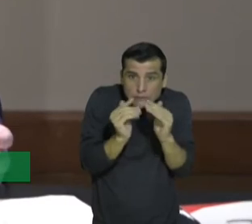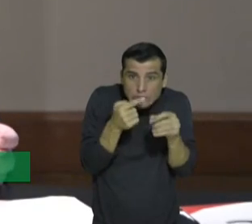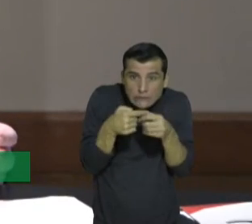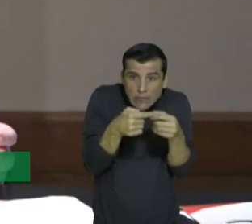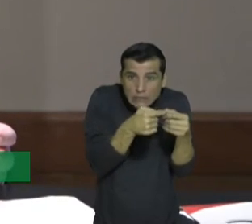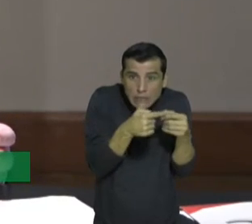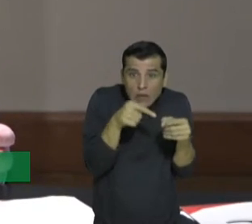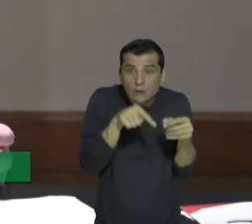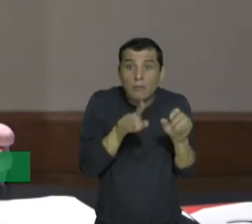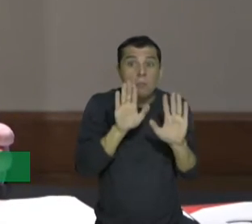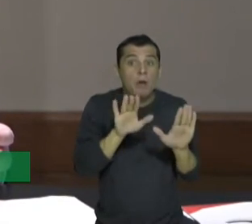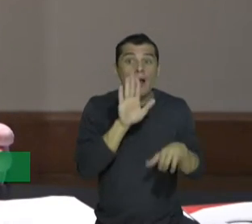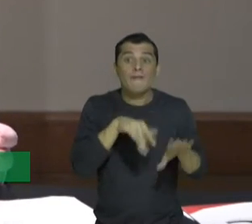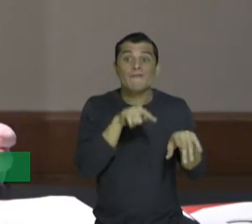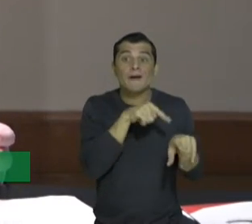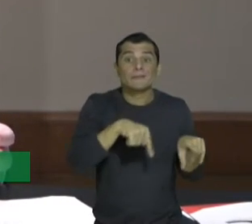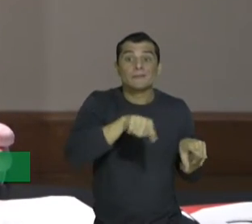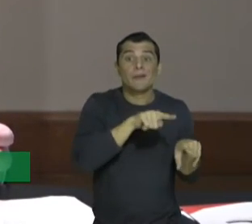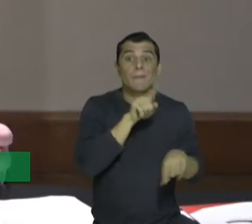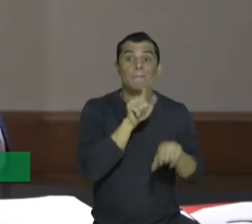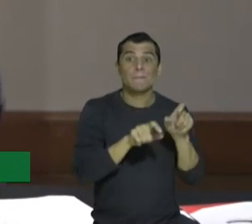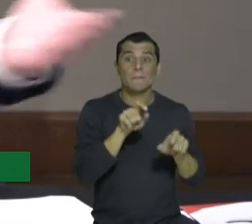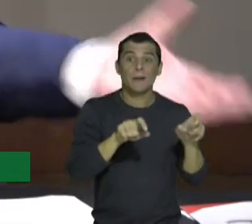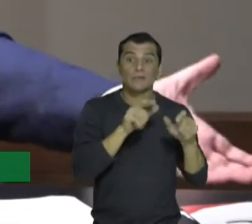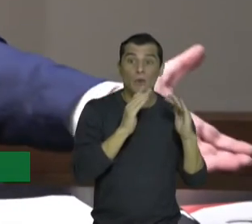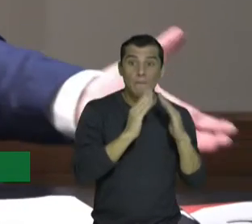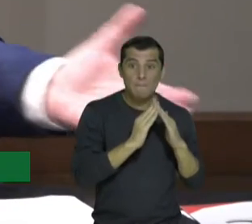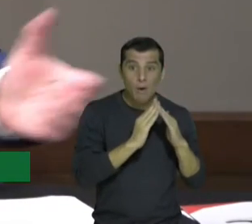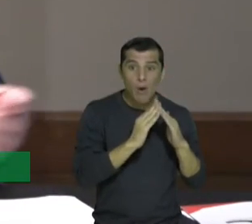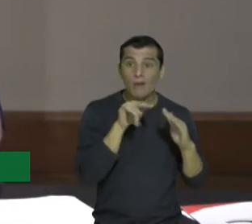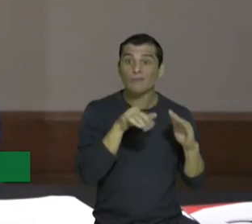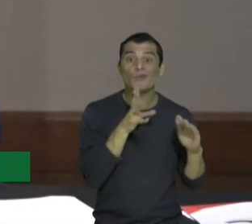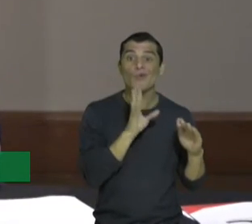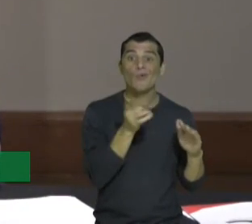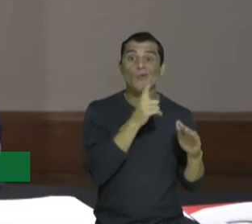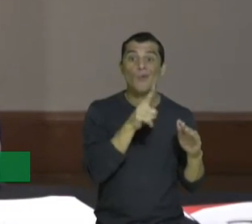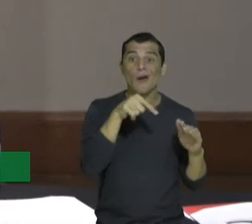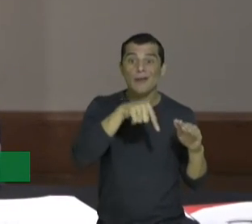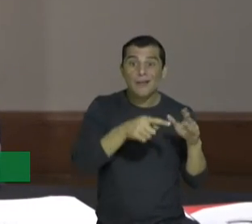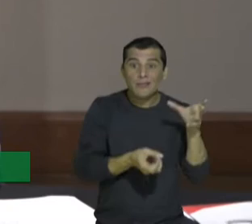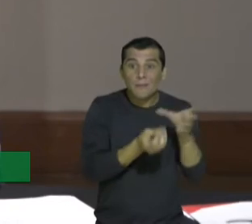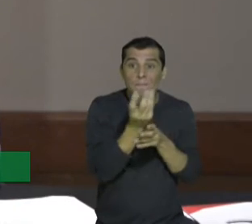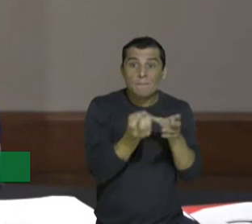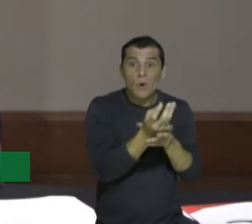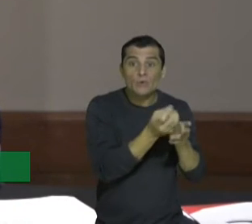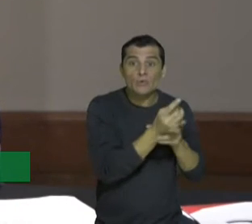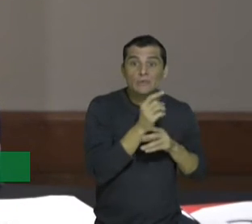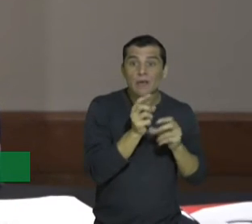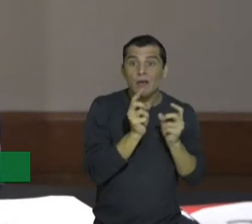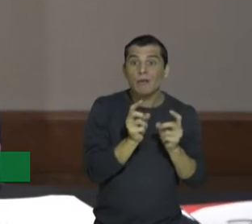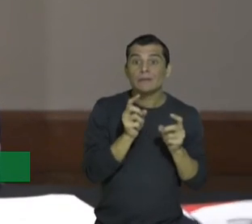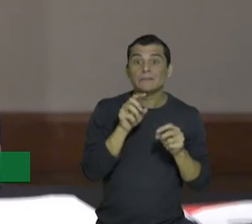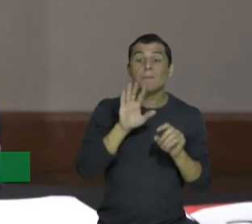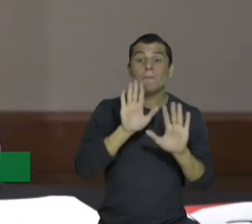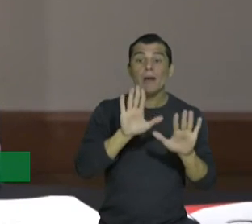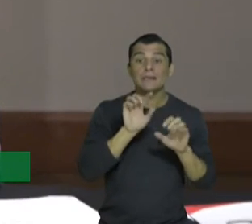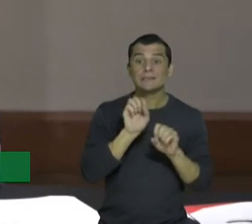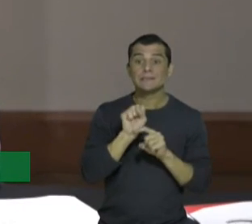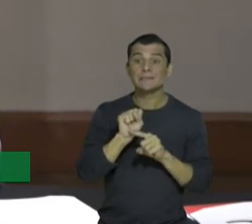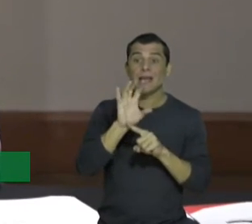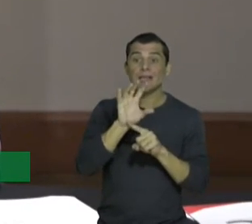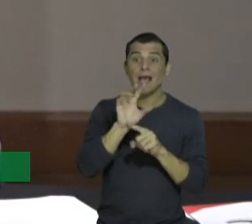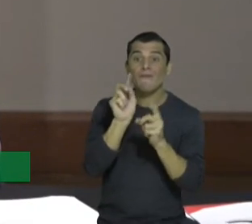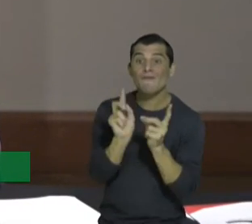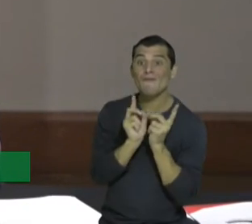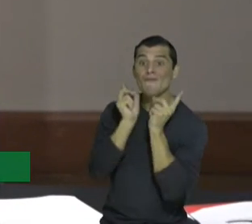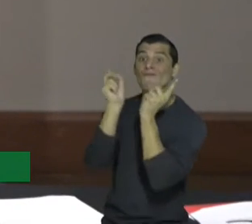espantado né com essas andanças todas que a gente faz eu tenho certeza né Deputado Ian você também eh por aí com todas